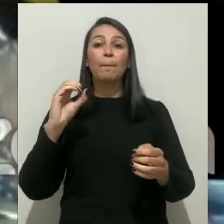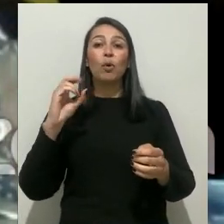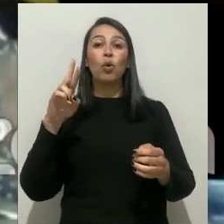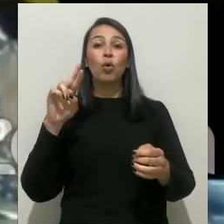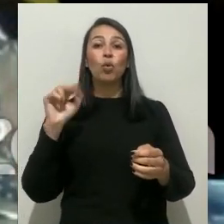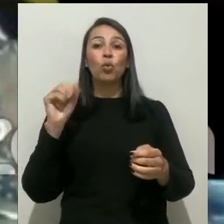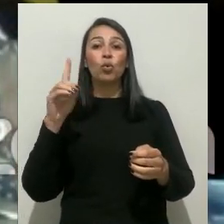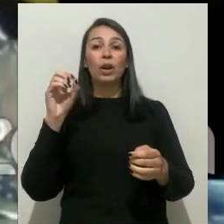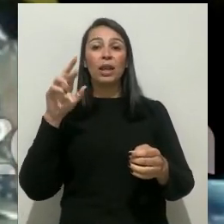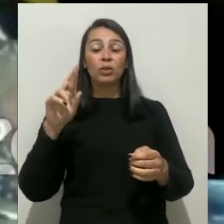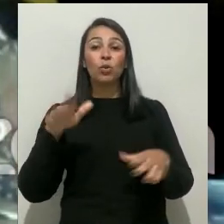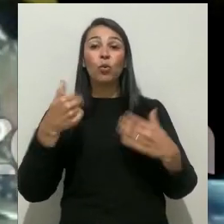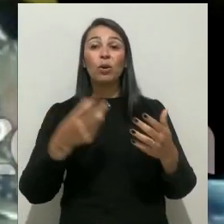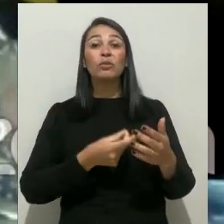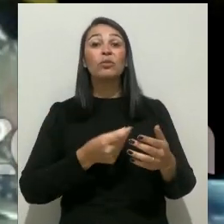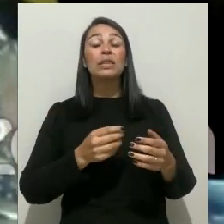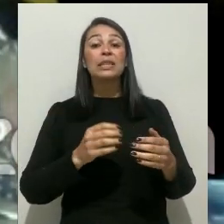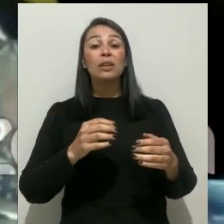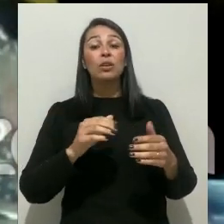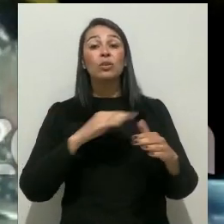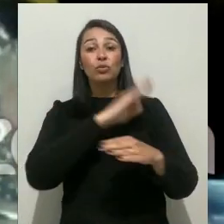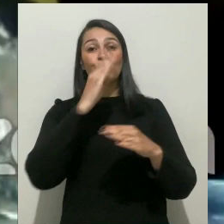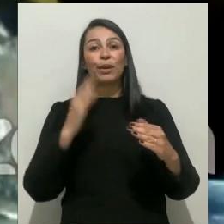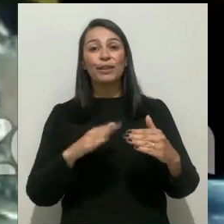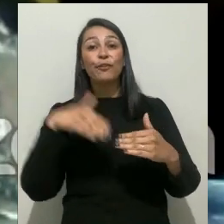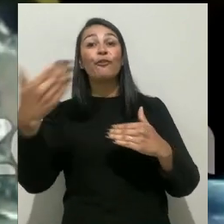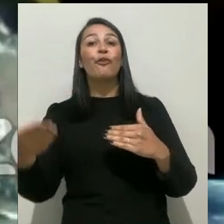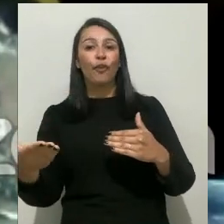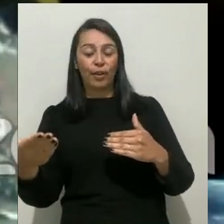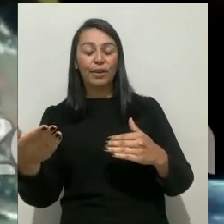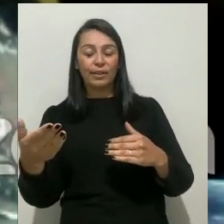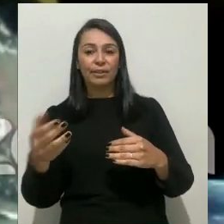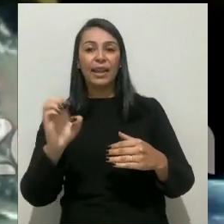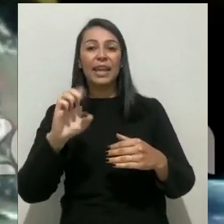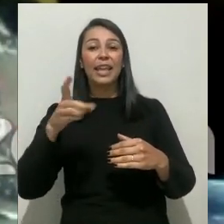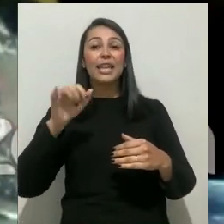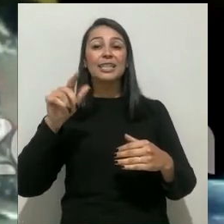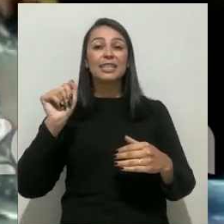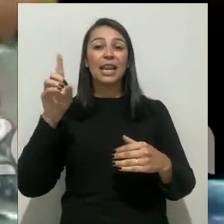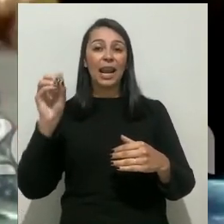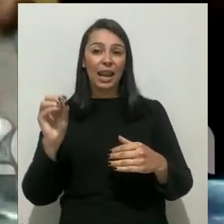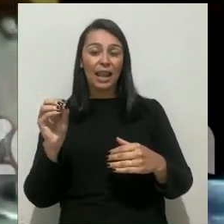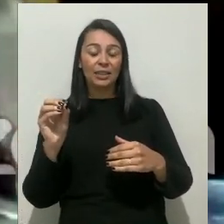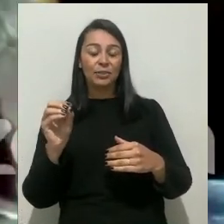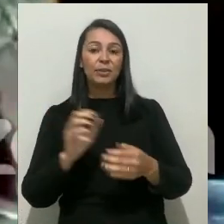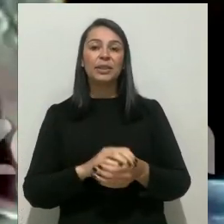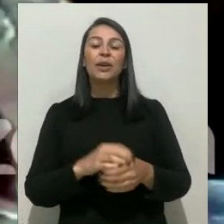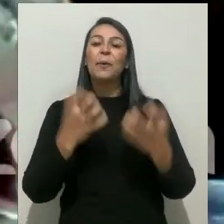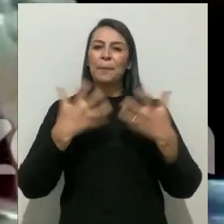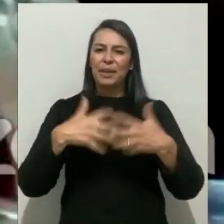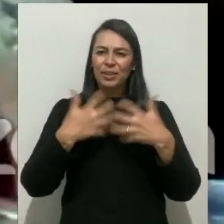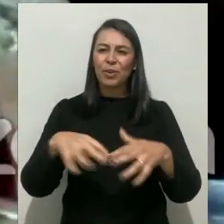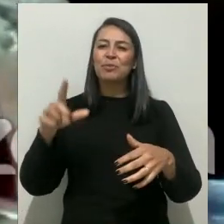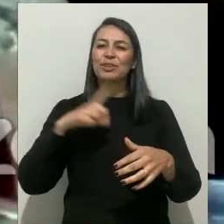procurador quando eles foram exilados. Então, Petrópolis realmente é uma convergência